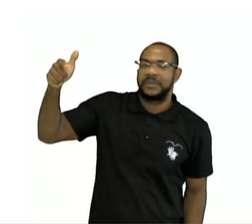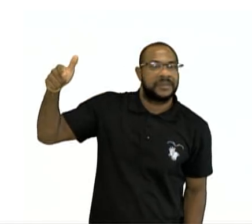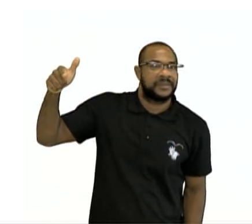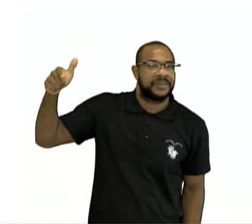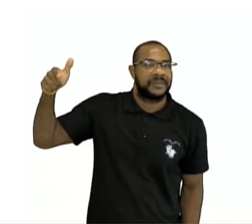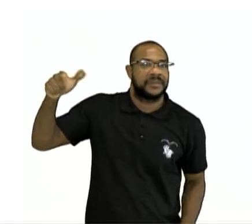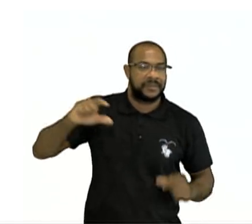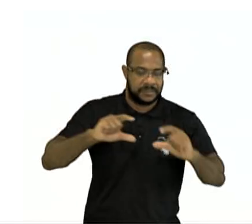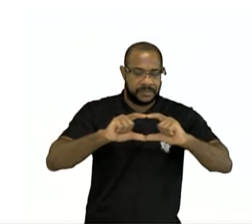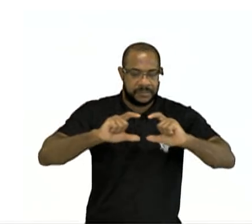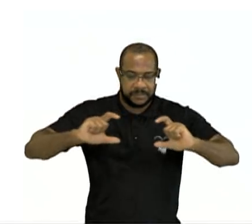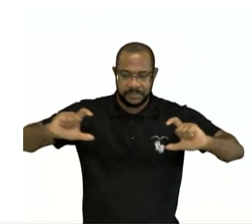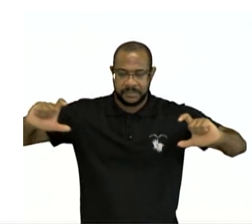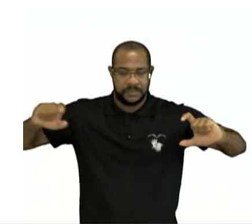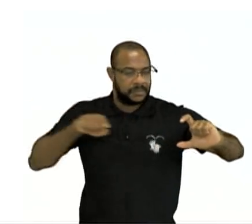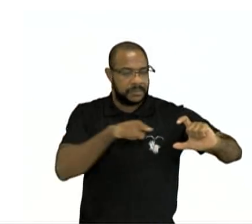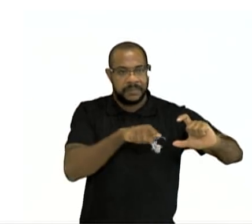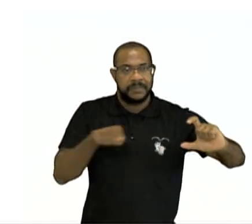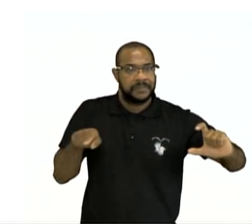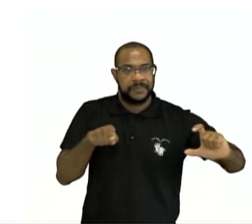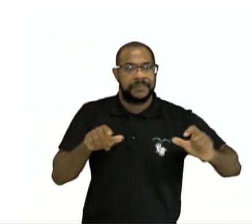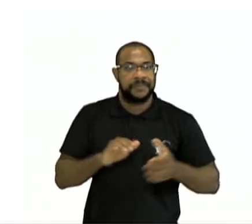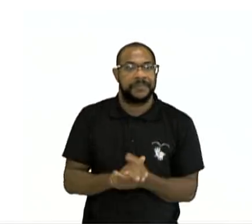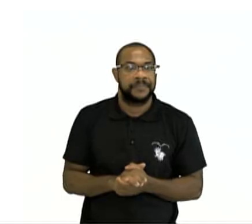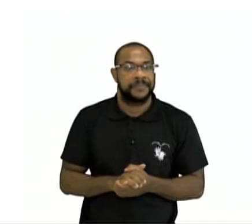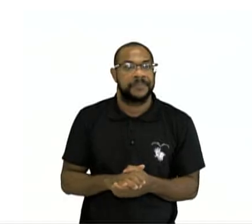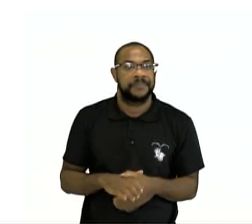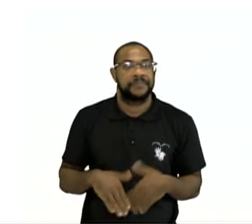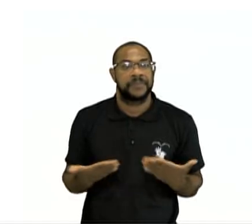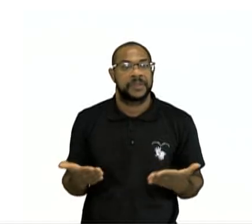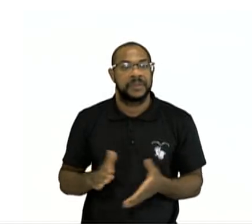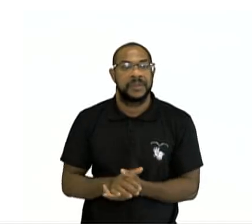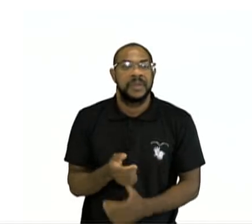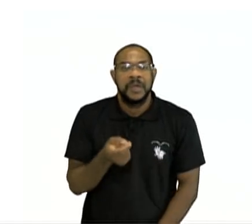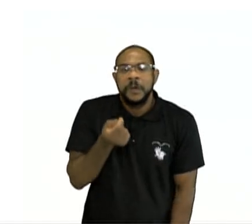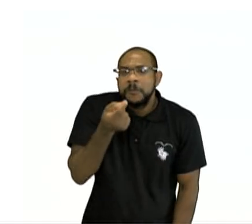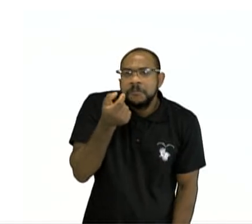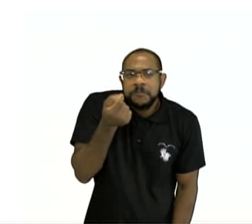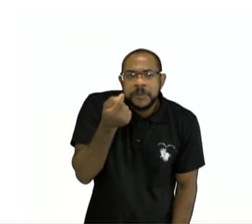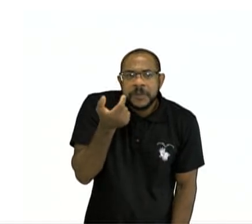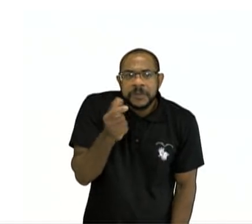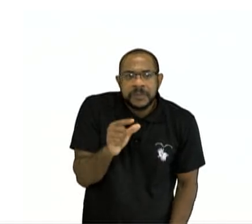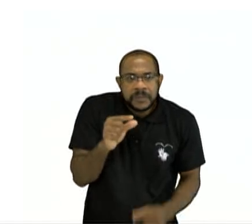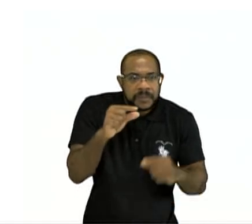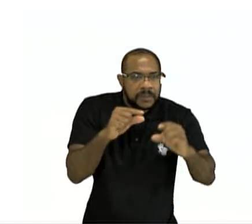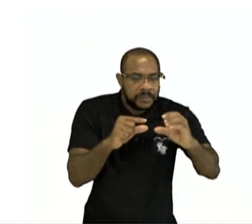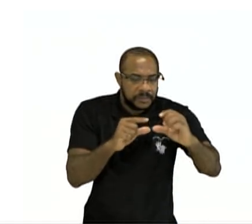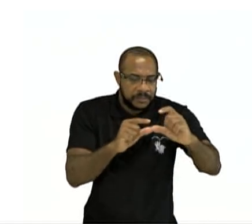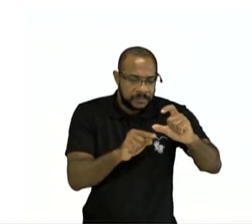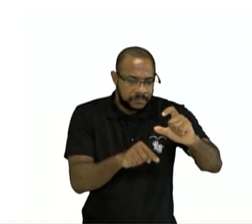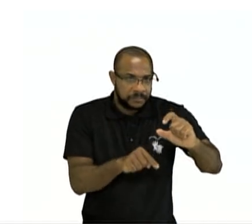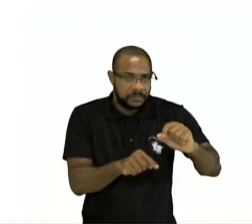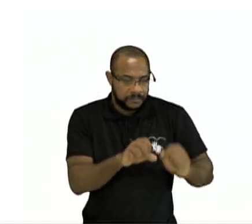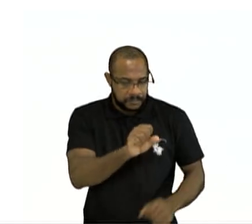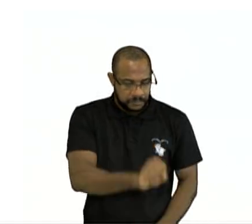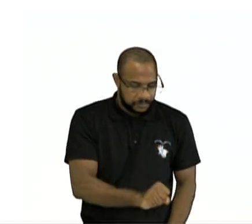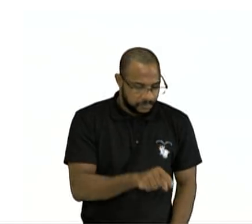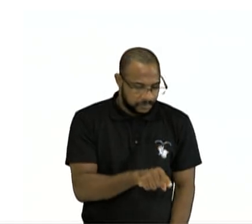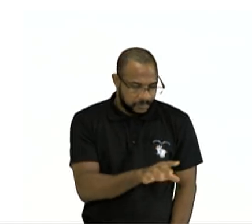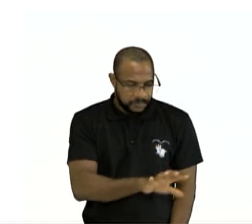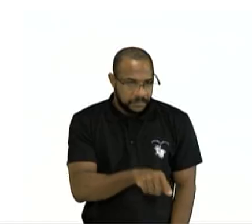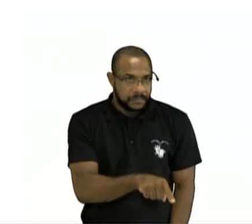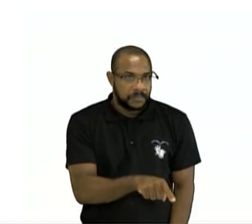parte mais aquecida do planeta Terra pelo Sol. E uma pequena porção dele ali, que corresponde à região sul do